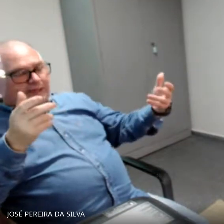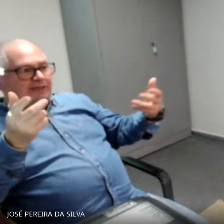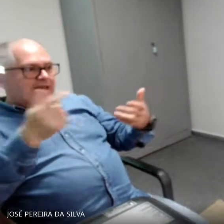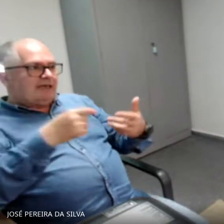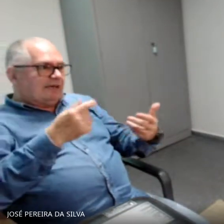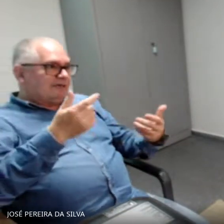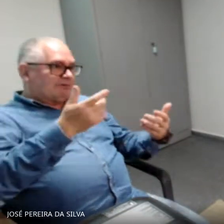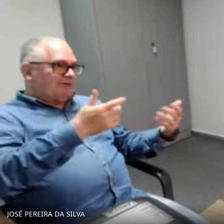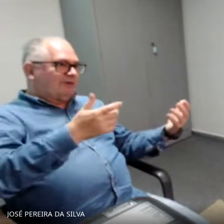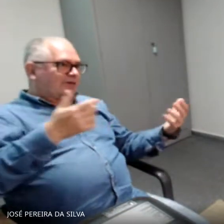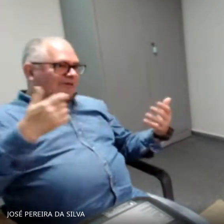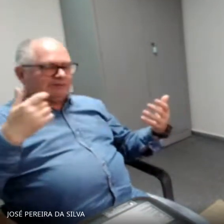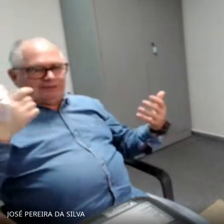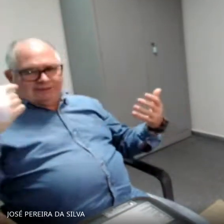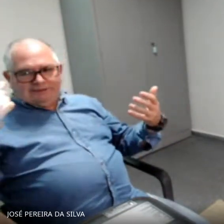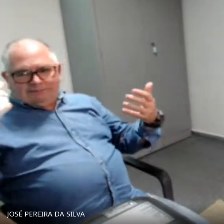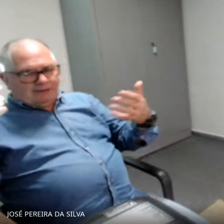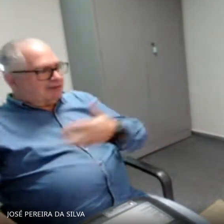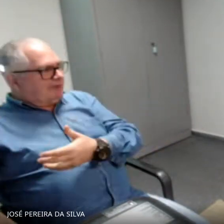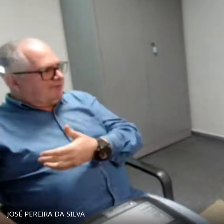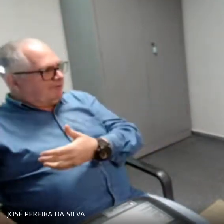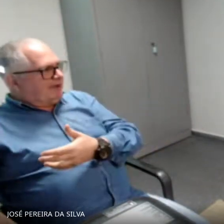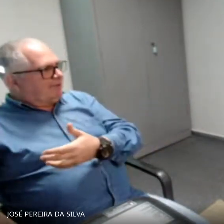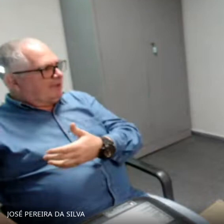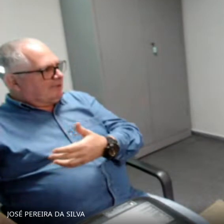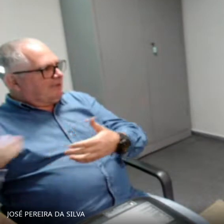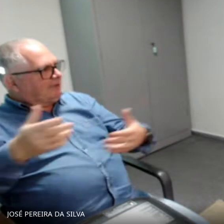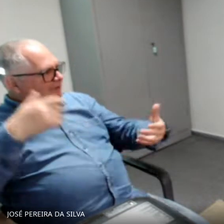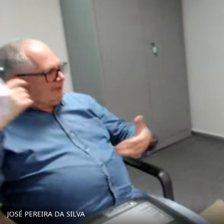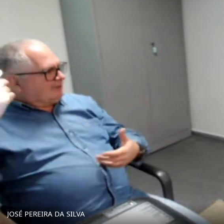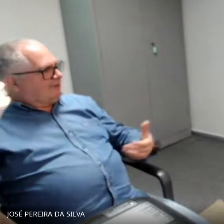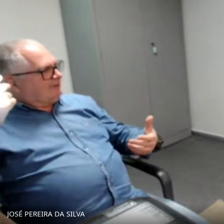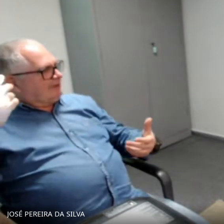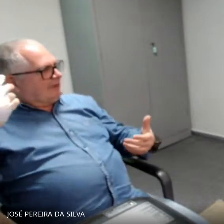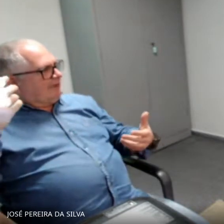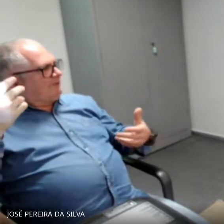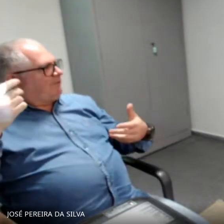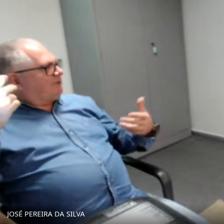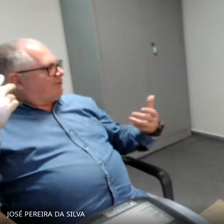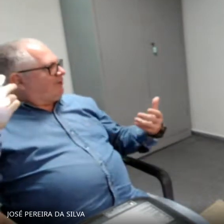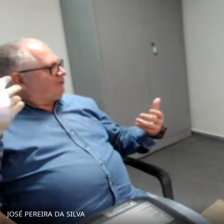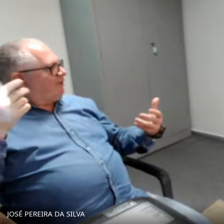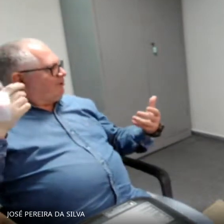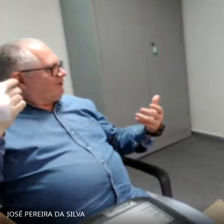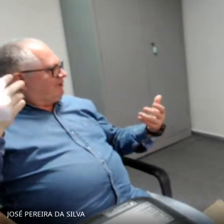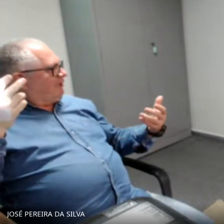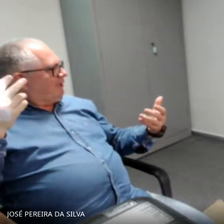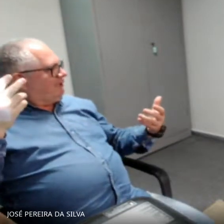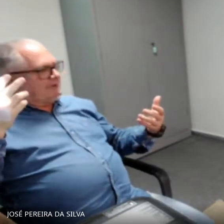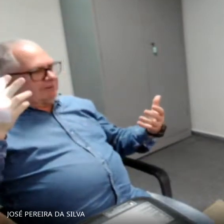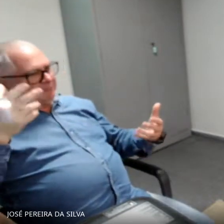gente fica. Aí que eu estou falando isso para vocês. Porque daí, quando a gente vem falar do magnetismo, dessa relação, aí a gente fala, poxa, não é só uma coisa assim